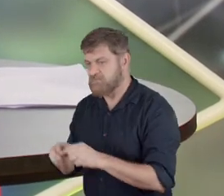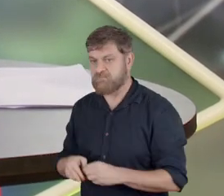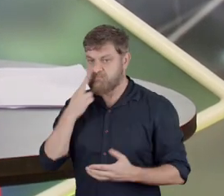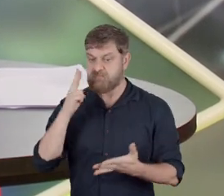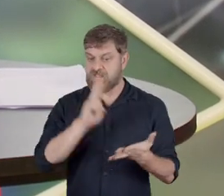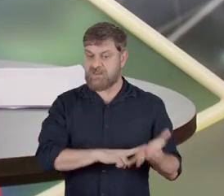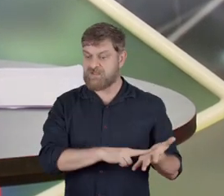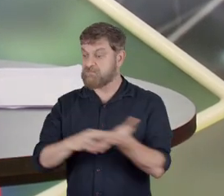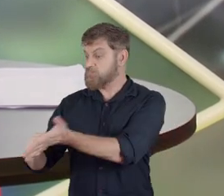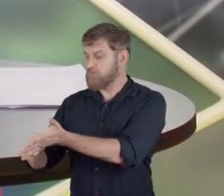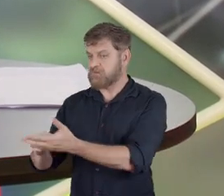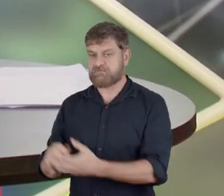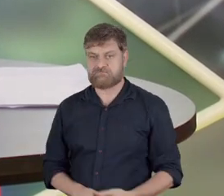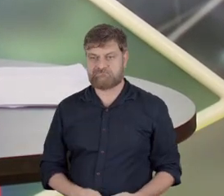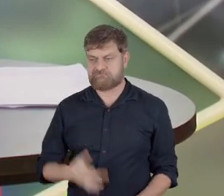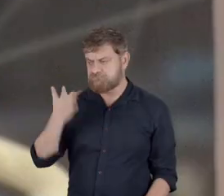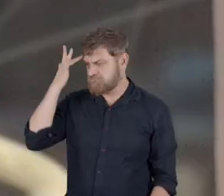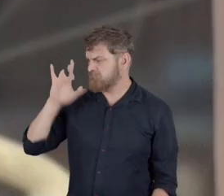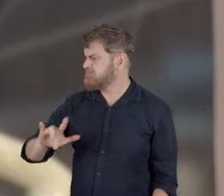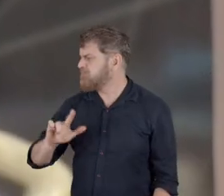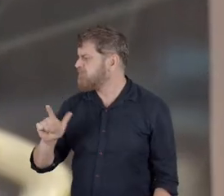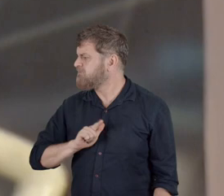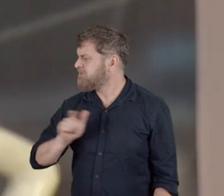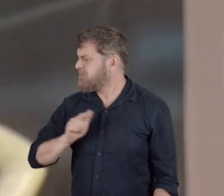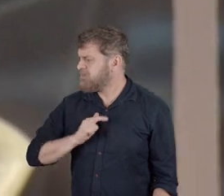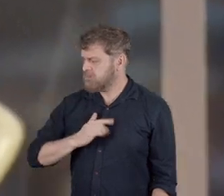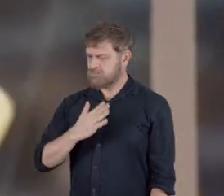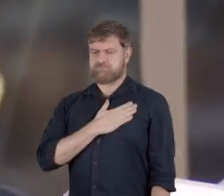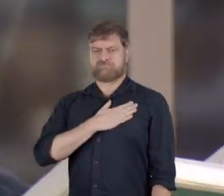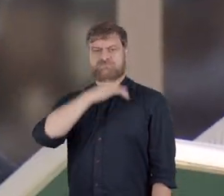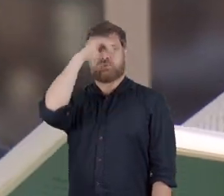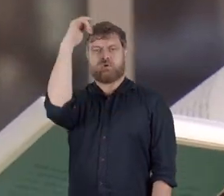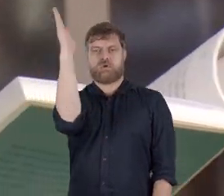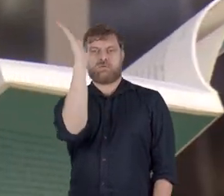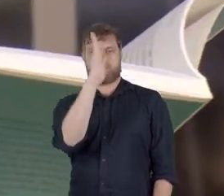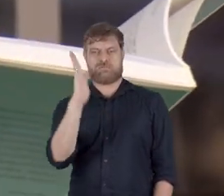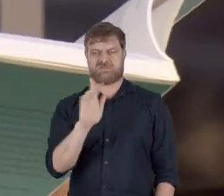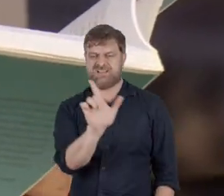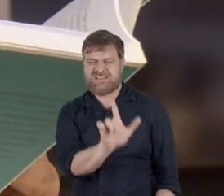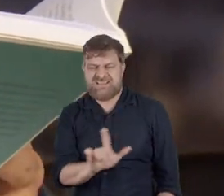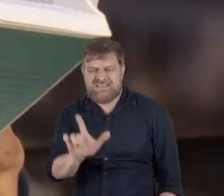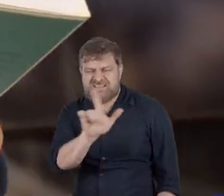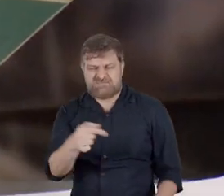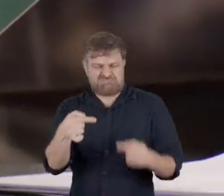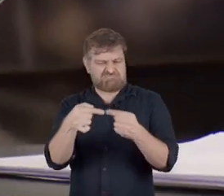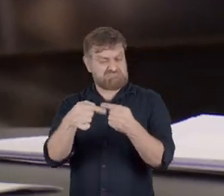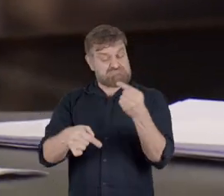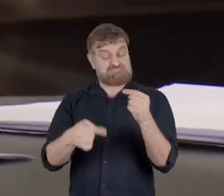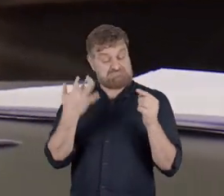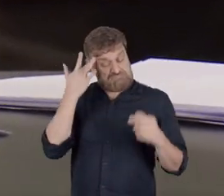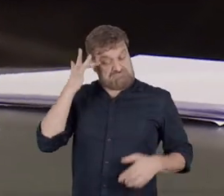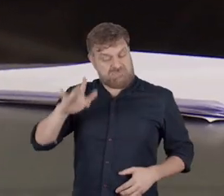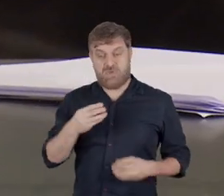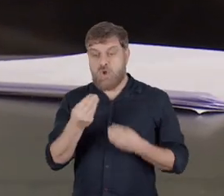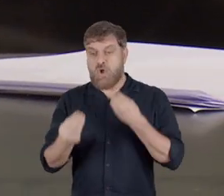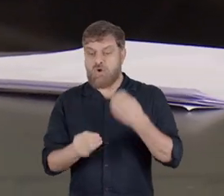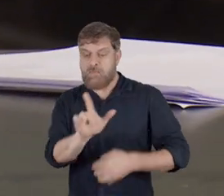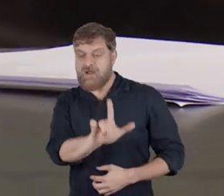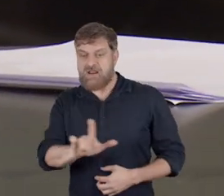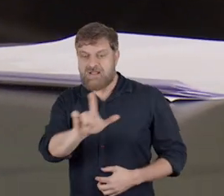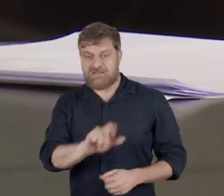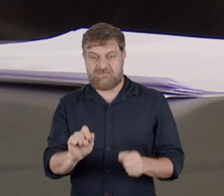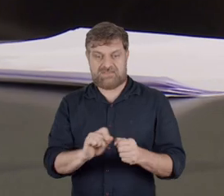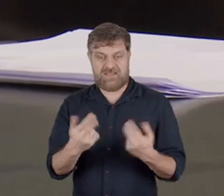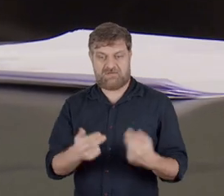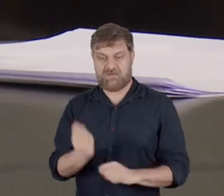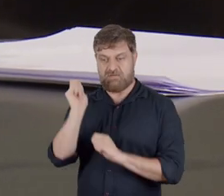carta. Não sei se haverá bom ou mau nacionalismo, principalmente em literatura. Como fazer com esta o que já se fez com a